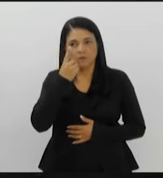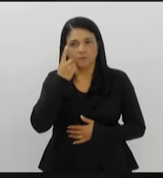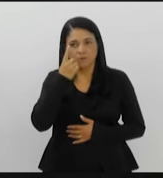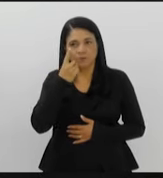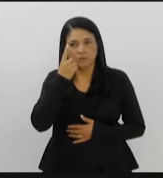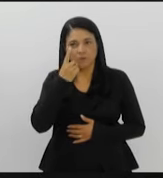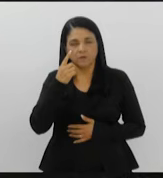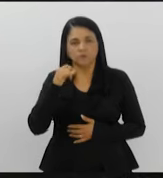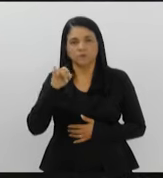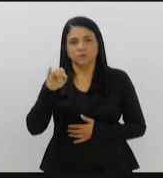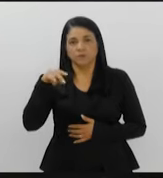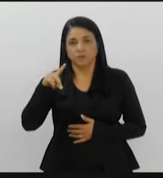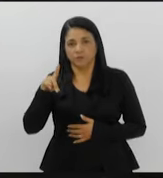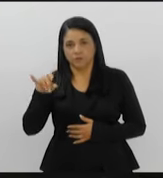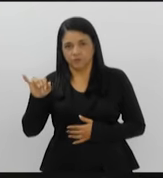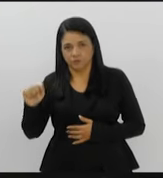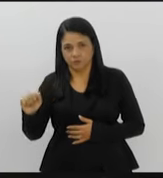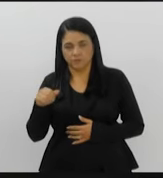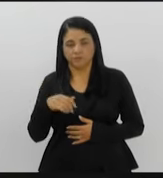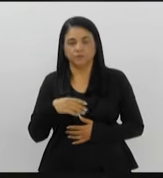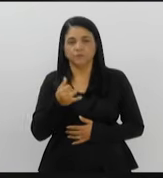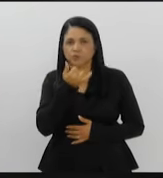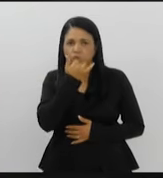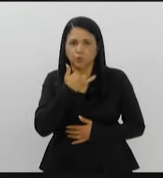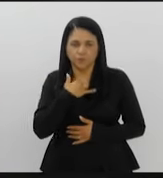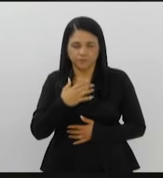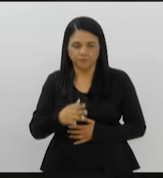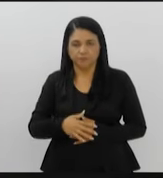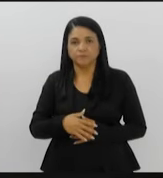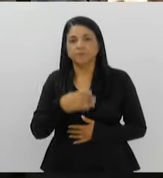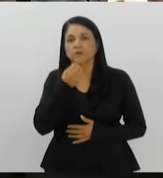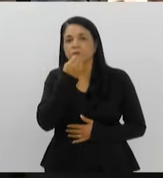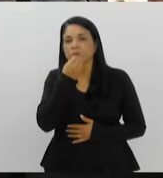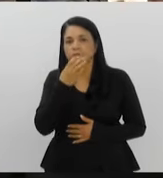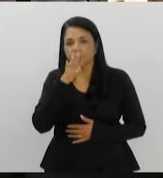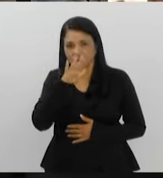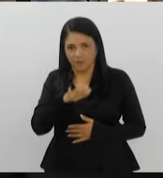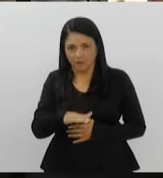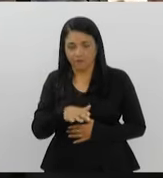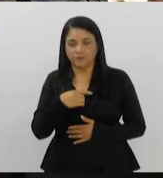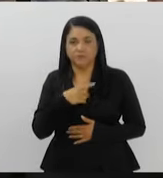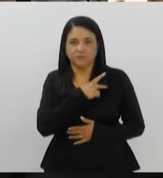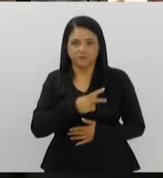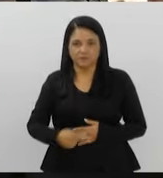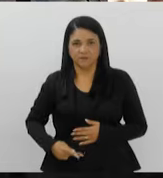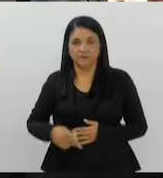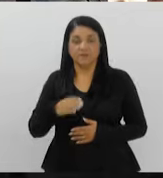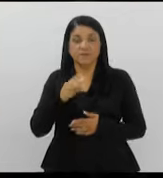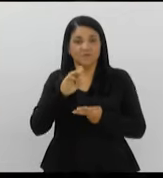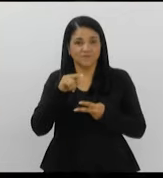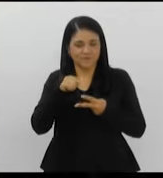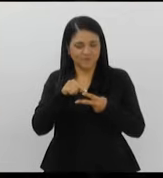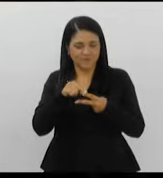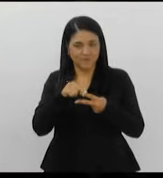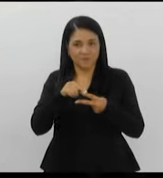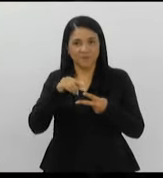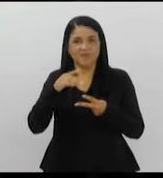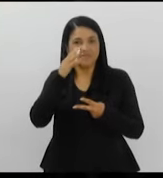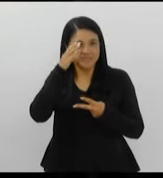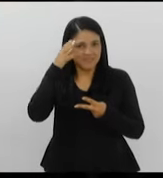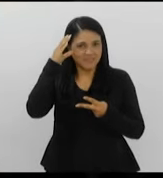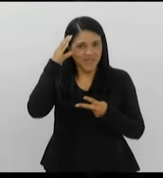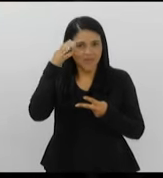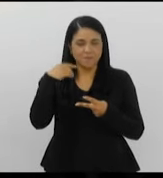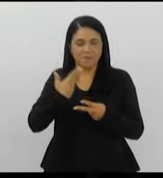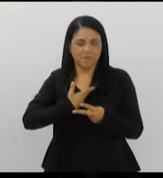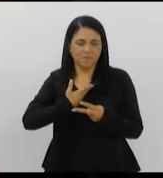A Índia Melau, desculpa, está aqui. Boa tarde, presidente. Primeiro, votar, né, na Célia Jordão, minha amiga de partido, defensora das mulheres,